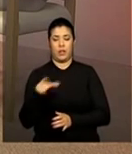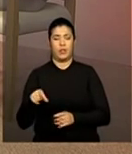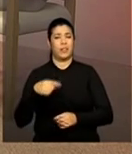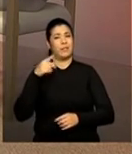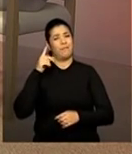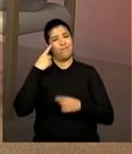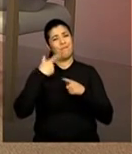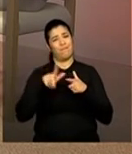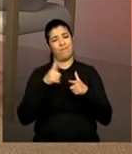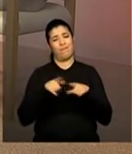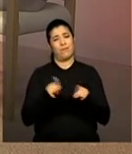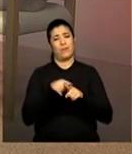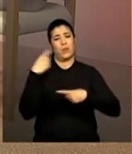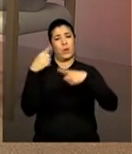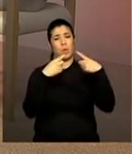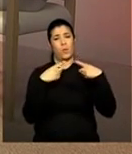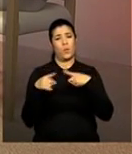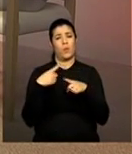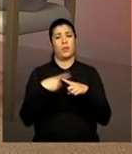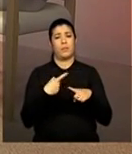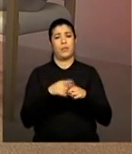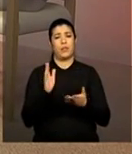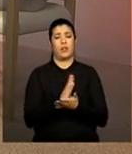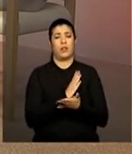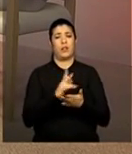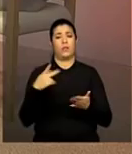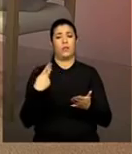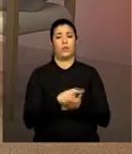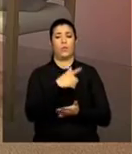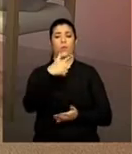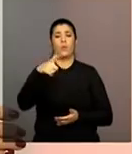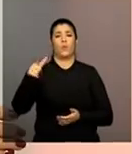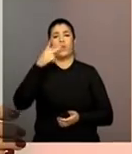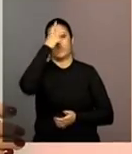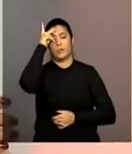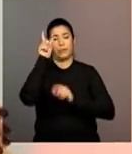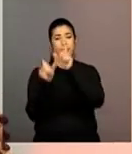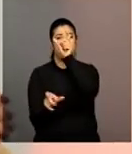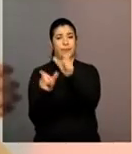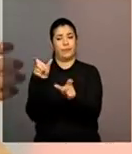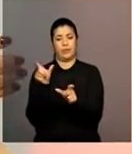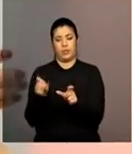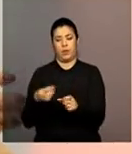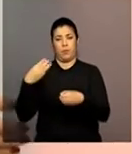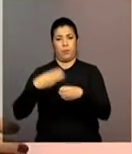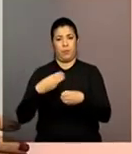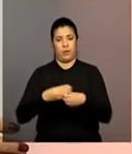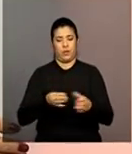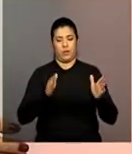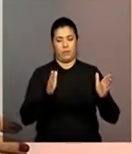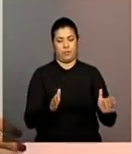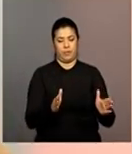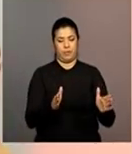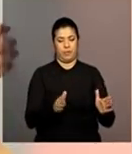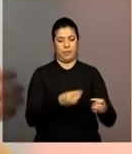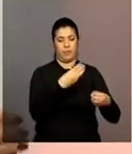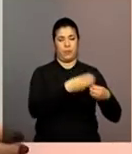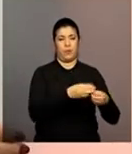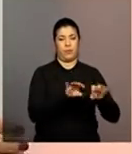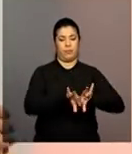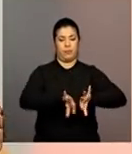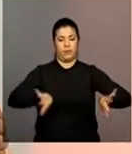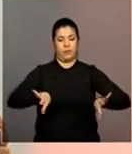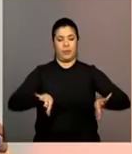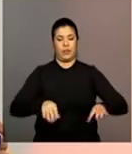pública porque trazem situações de outra cidadania né de outra formação social de outro